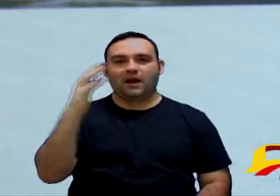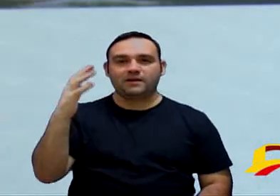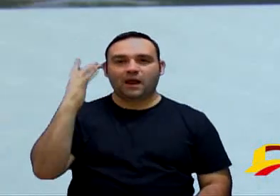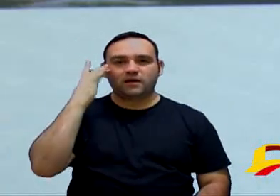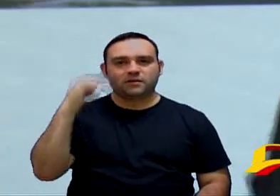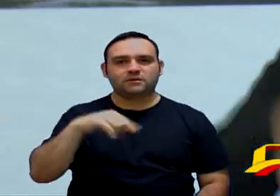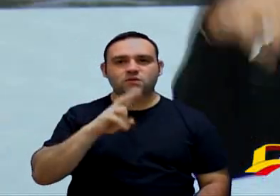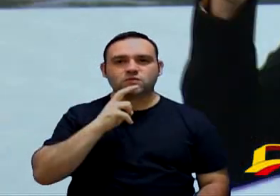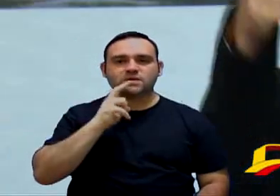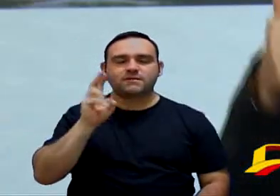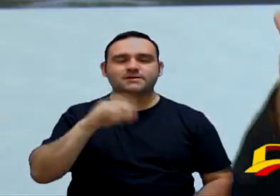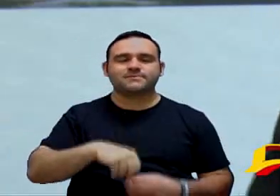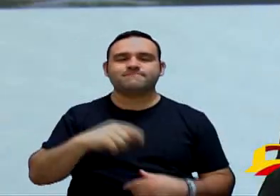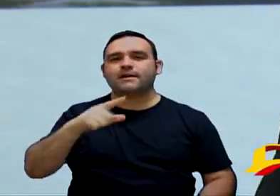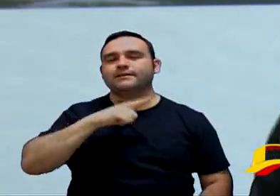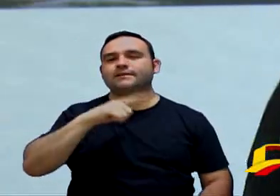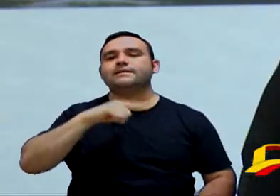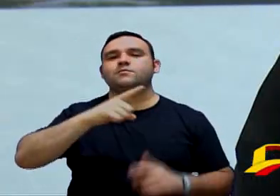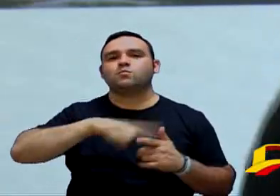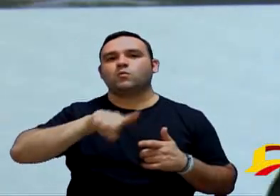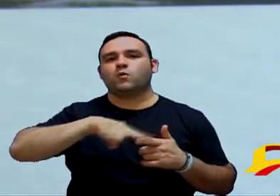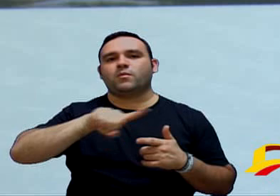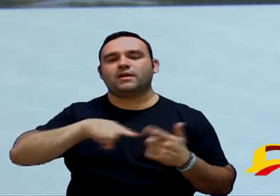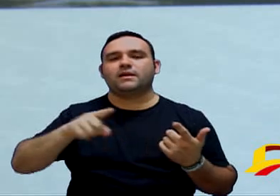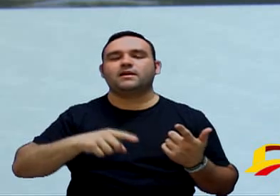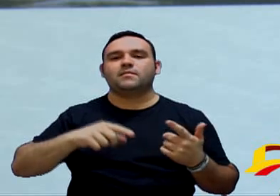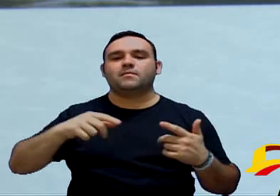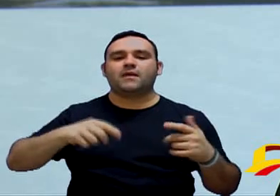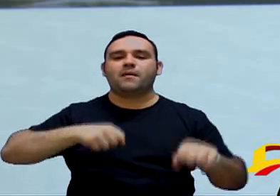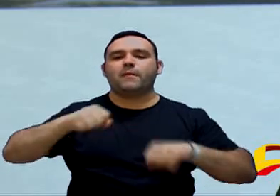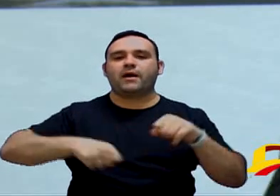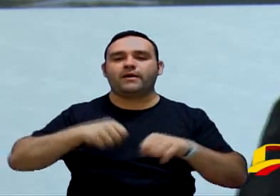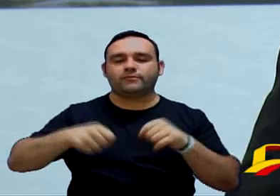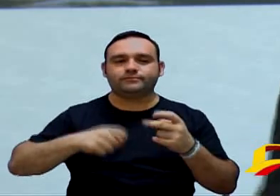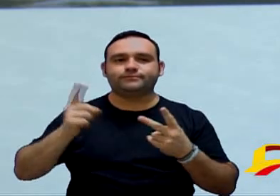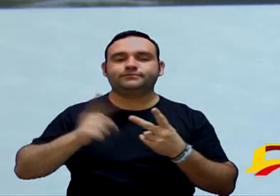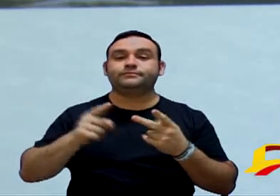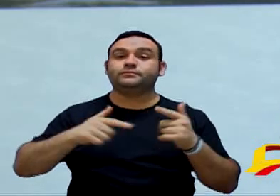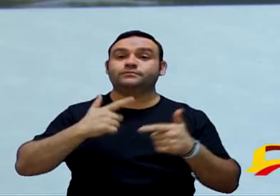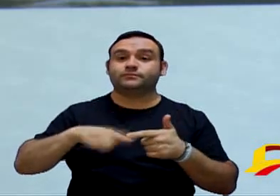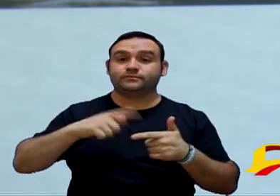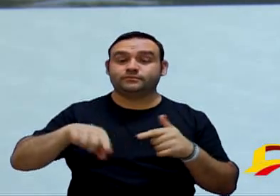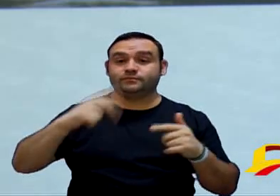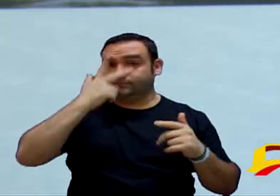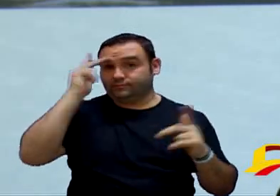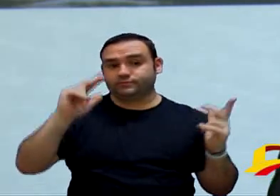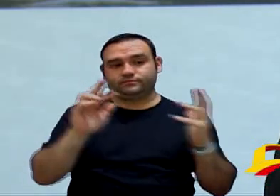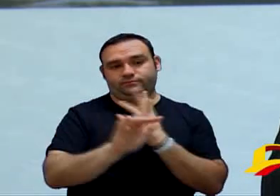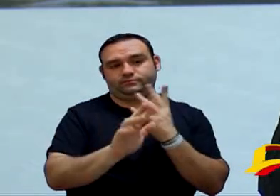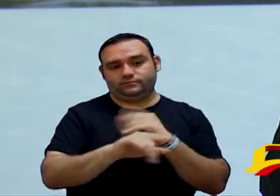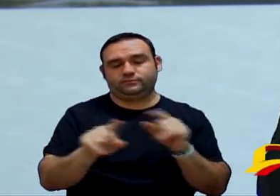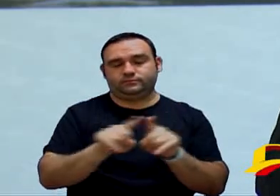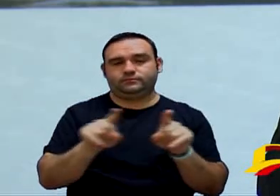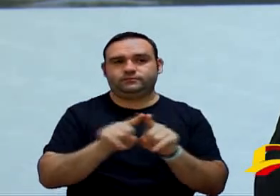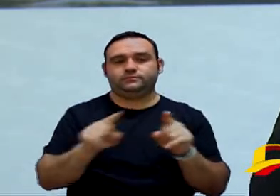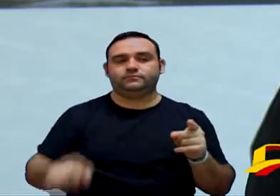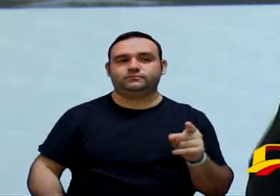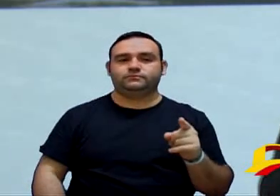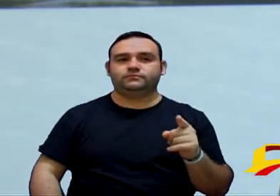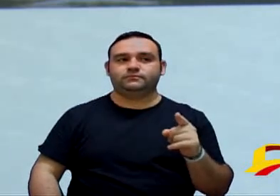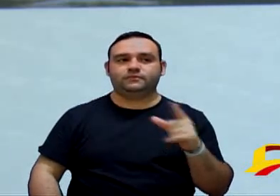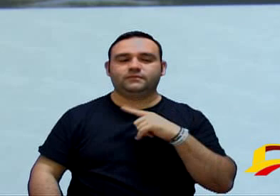eu acho em Sorocaba tá com problema na ciclovia tá com problema na passagem de pedestres né na